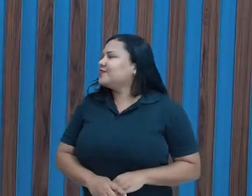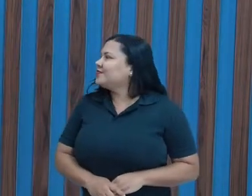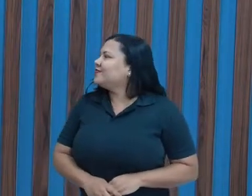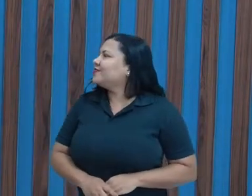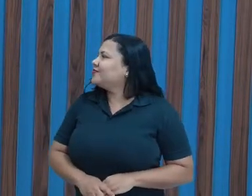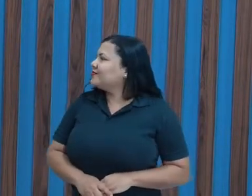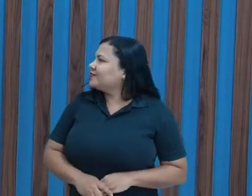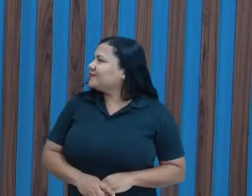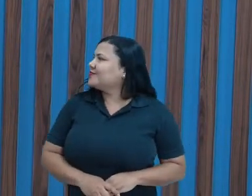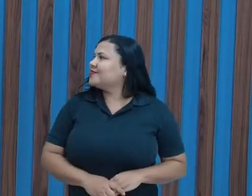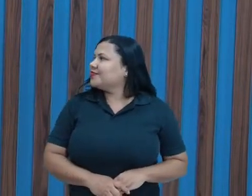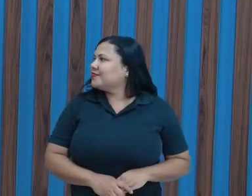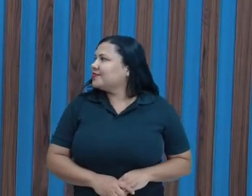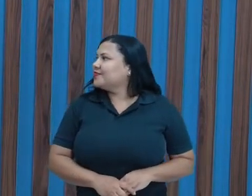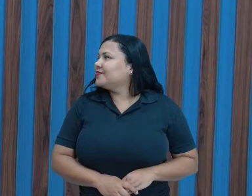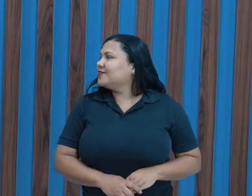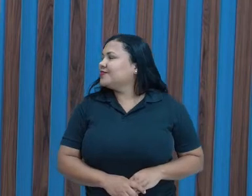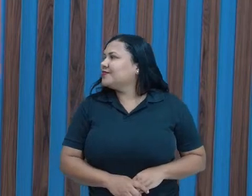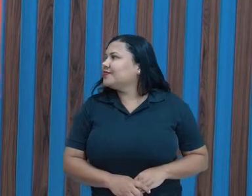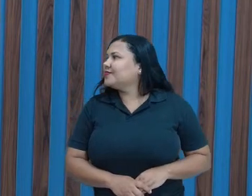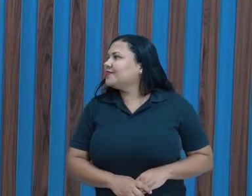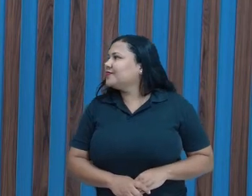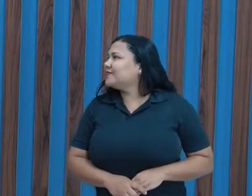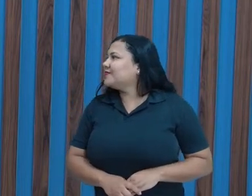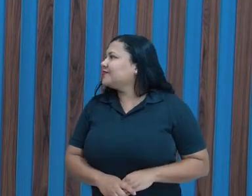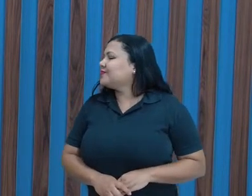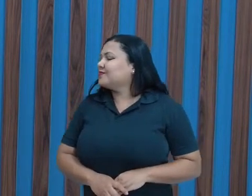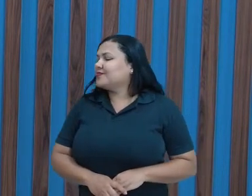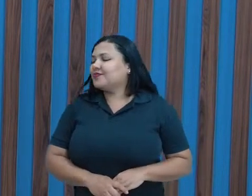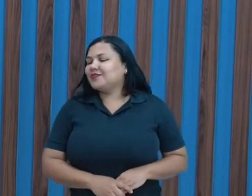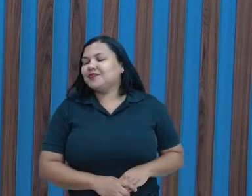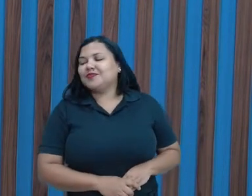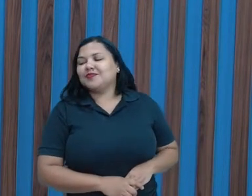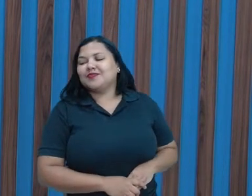Would you be the same